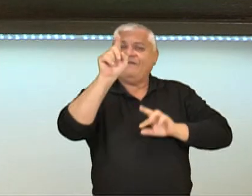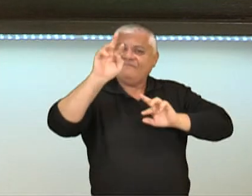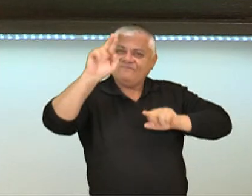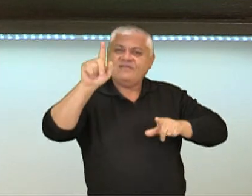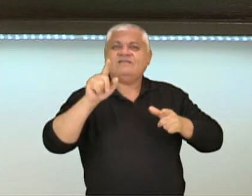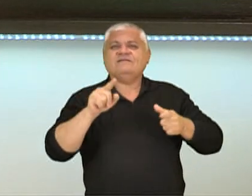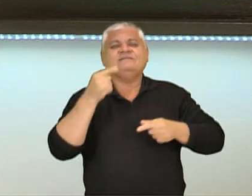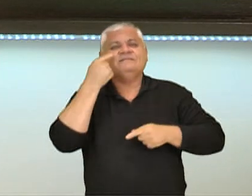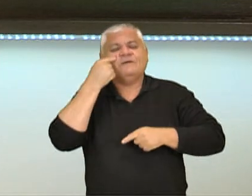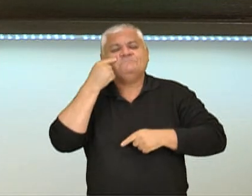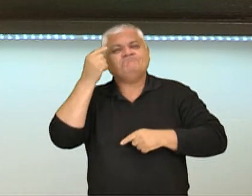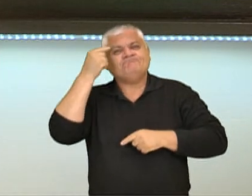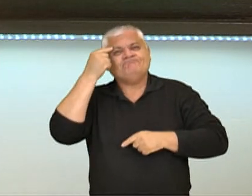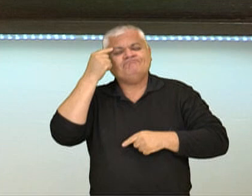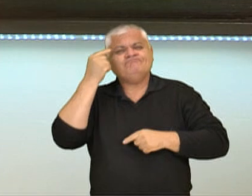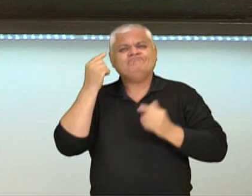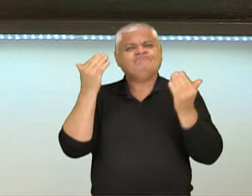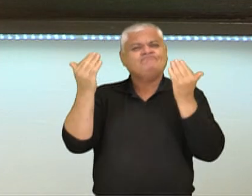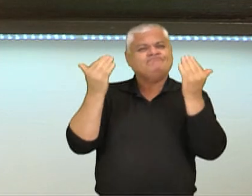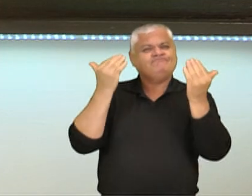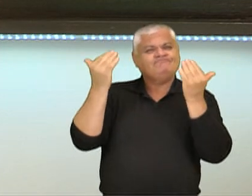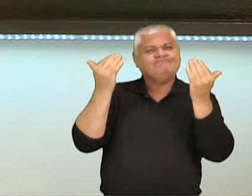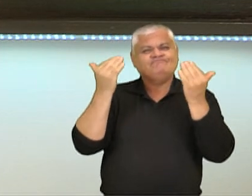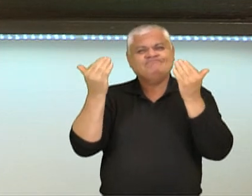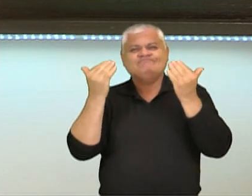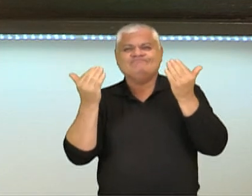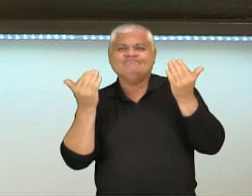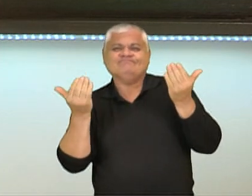vocês vocês façam essa